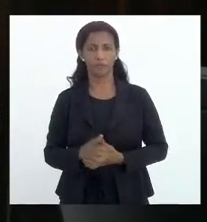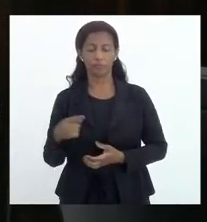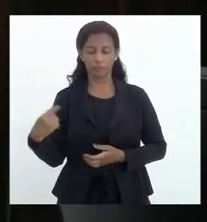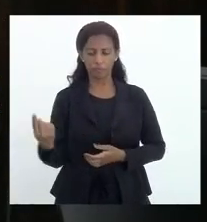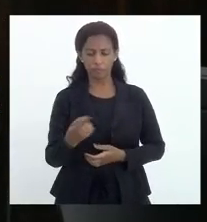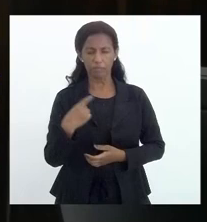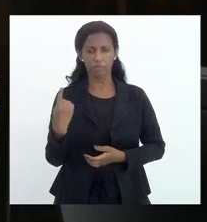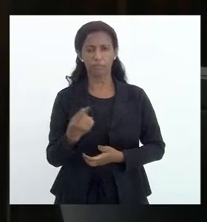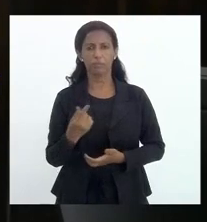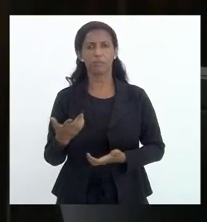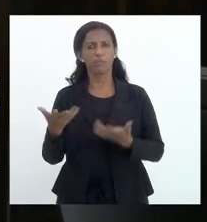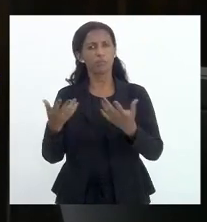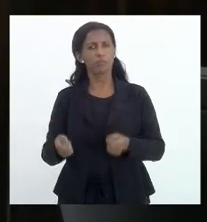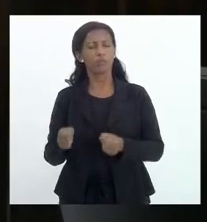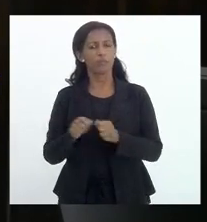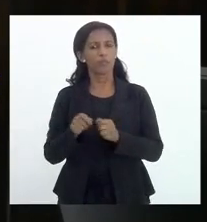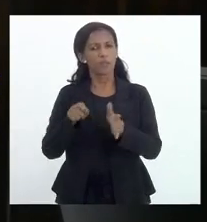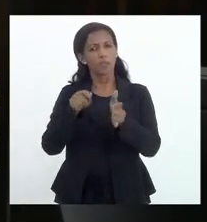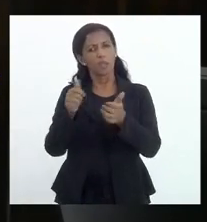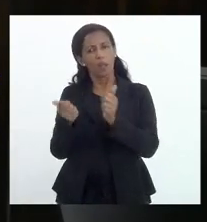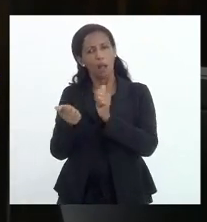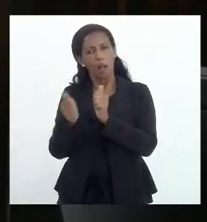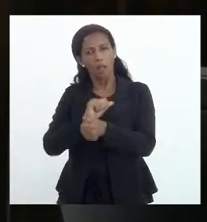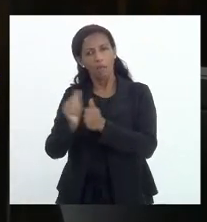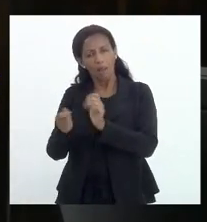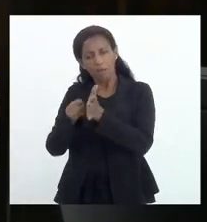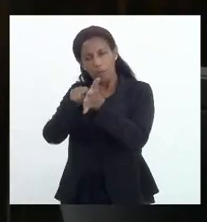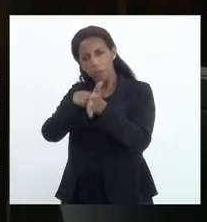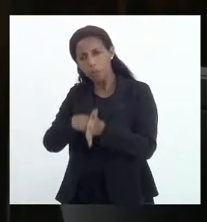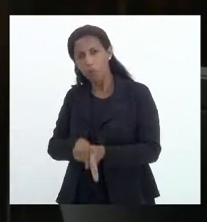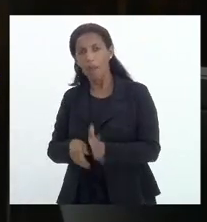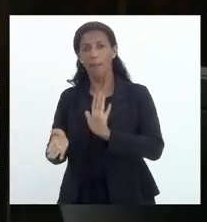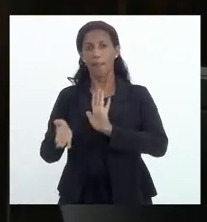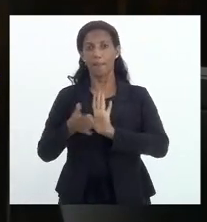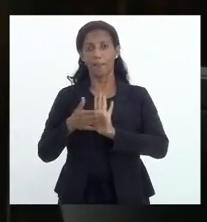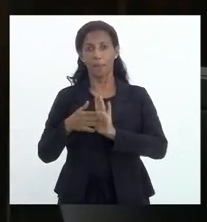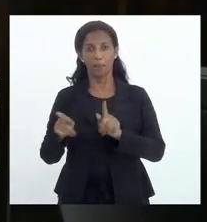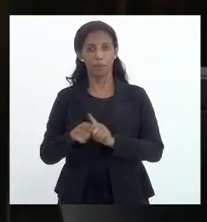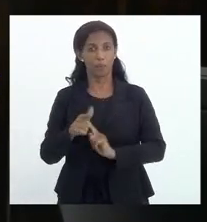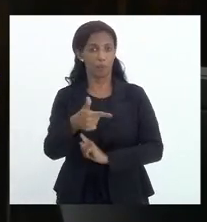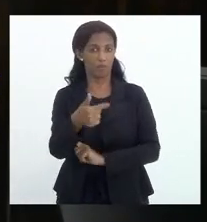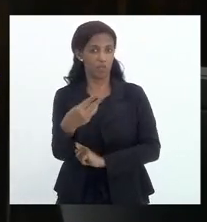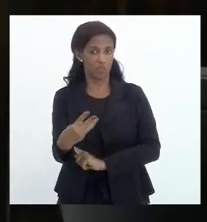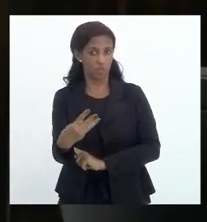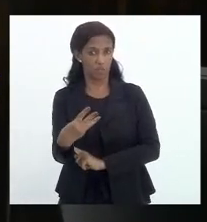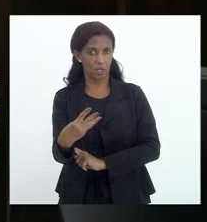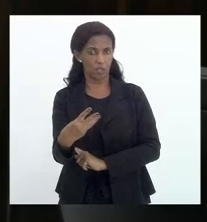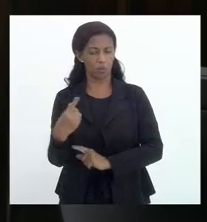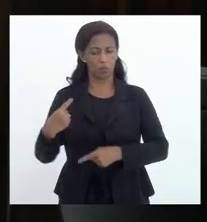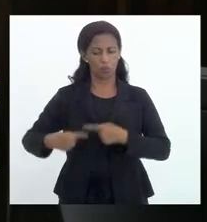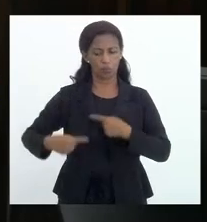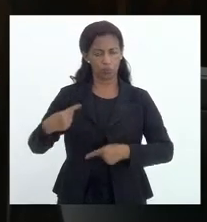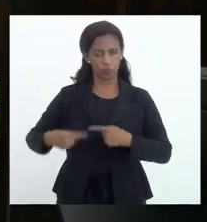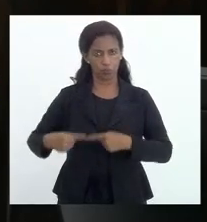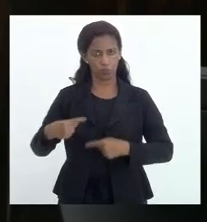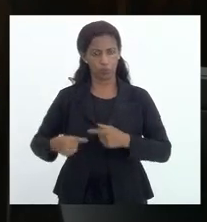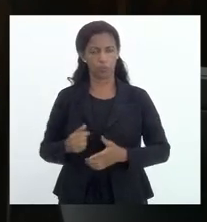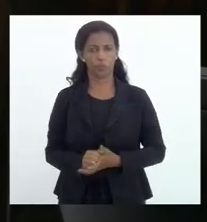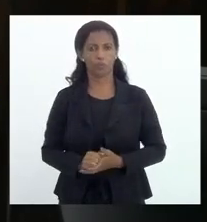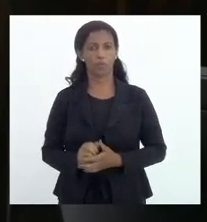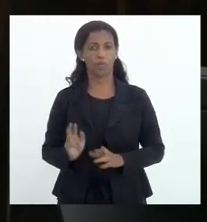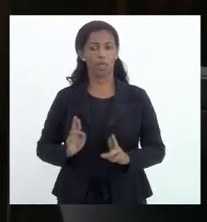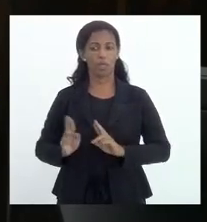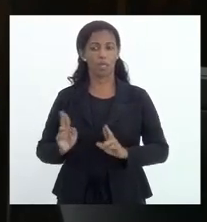vamos fazer uma análise e propor, muito provavelmente para 23, uma política em relação